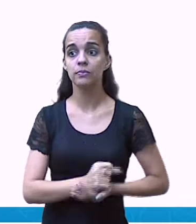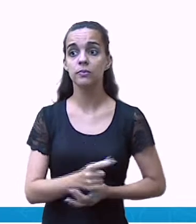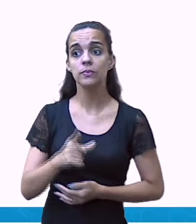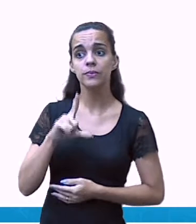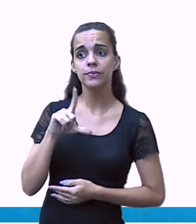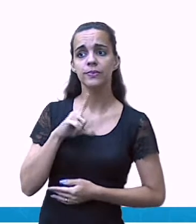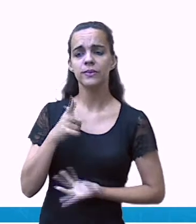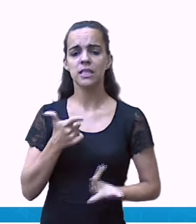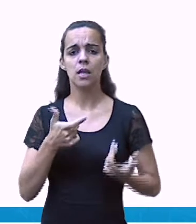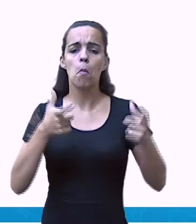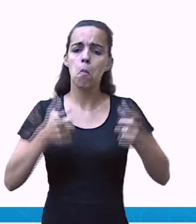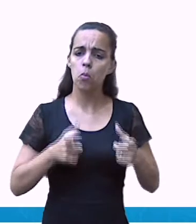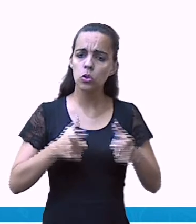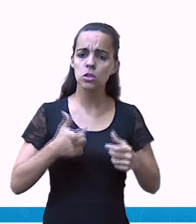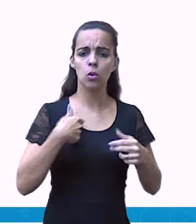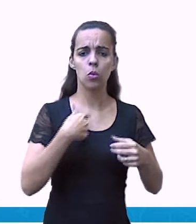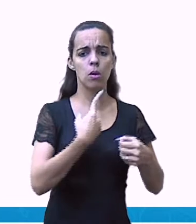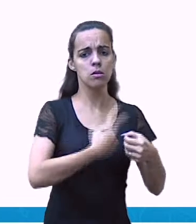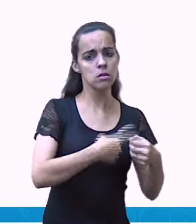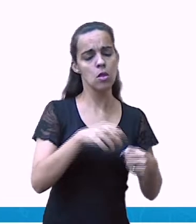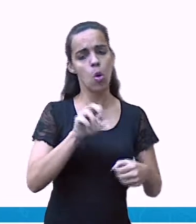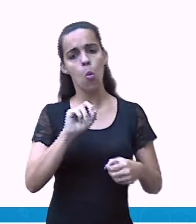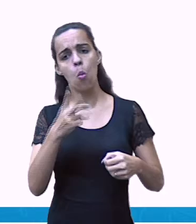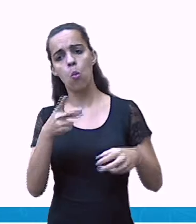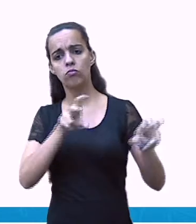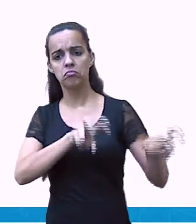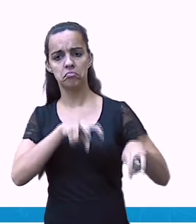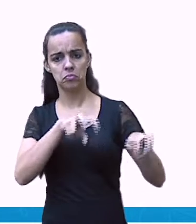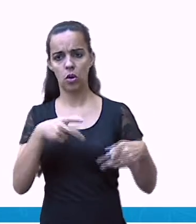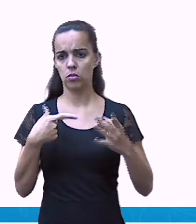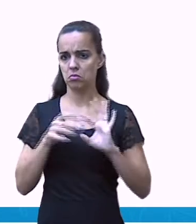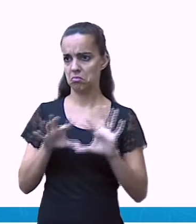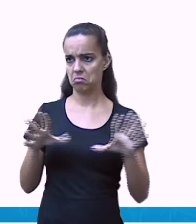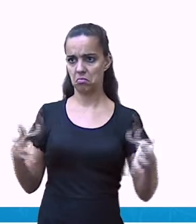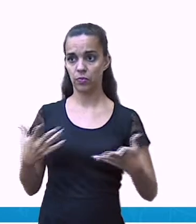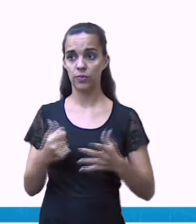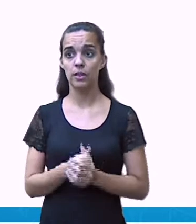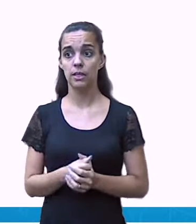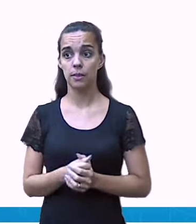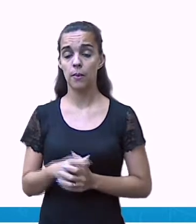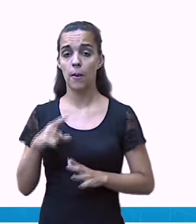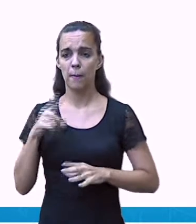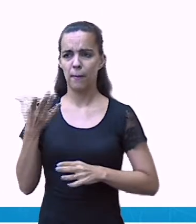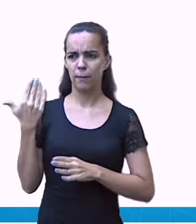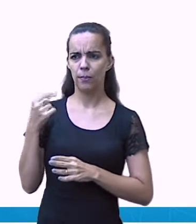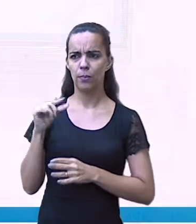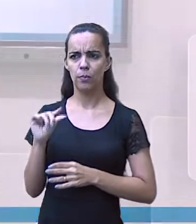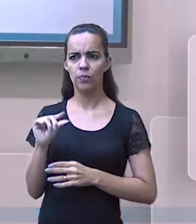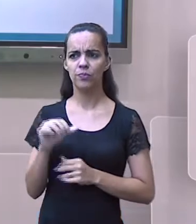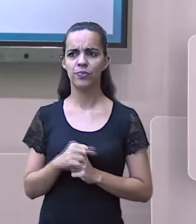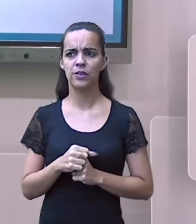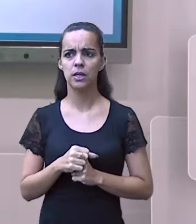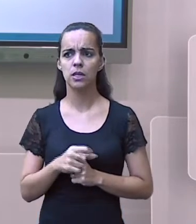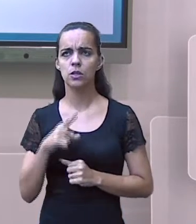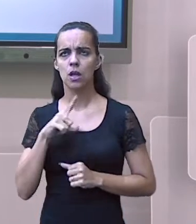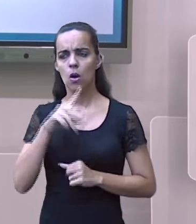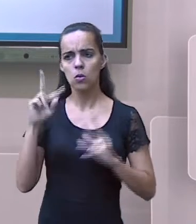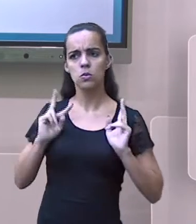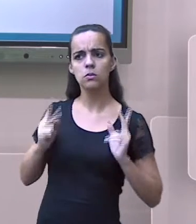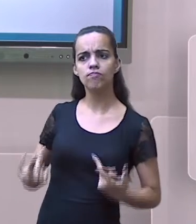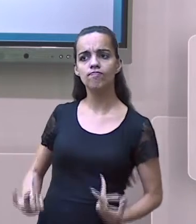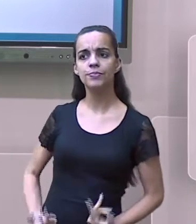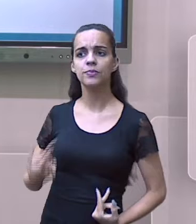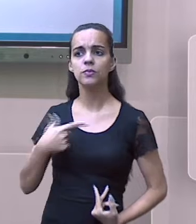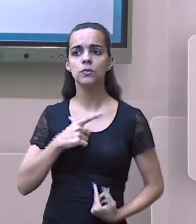ambiente urbano ou seja no ambiente rural. Ao longo do tempo, os seres humanos,